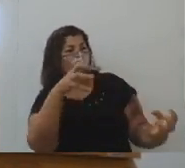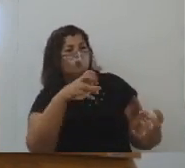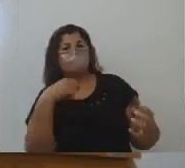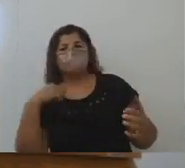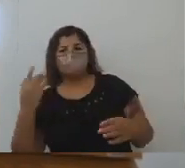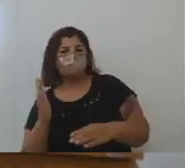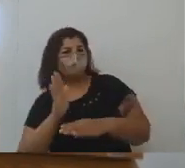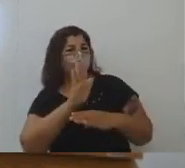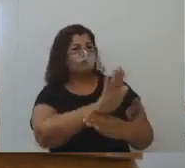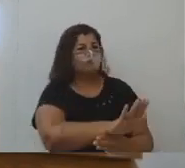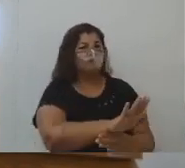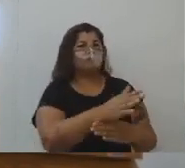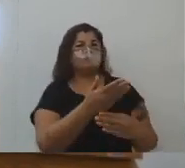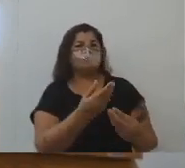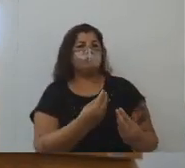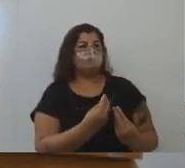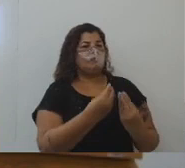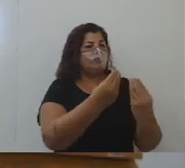leva